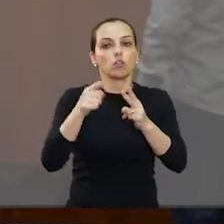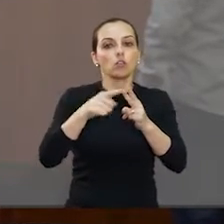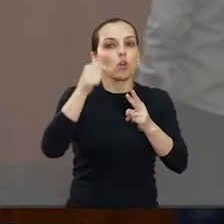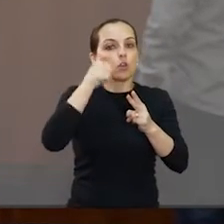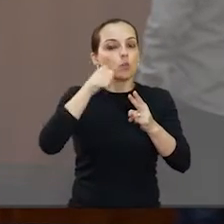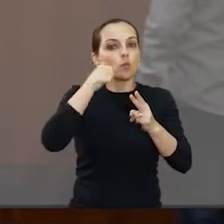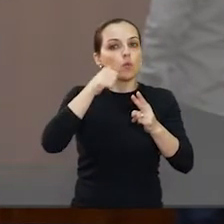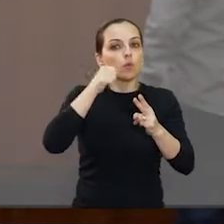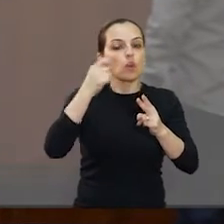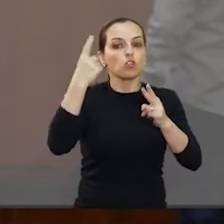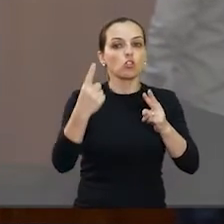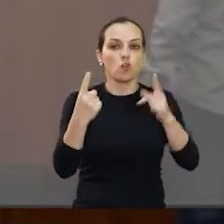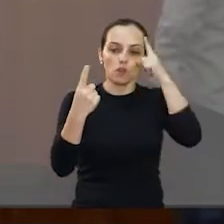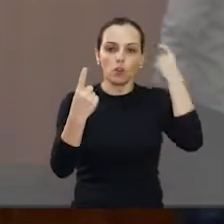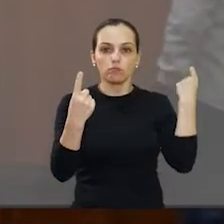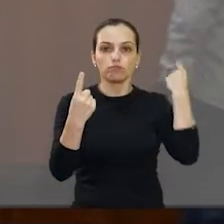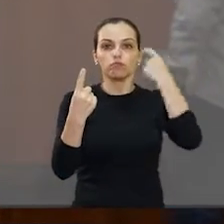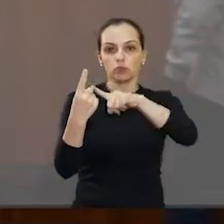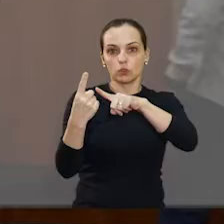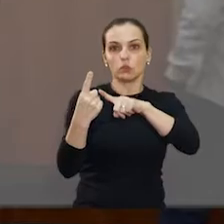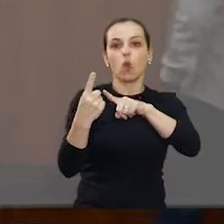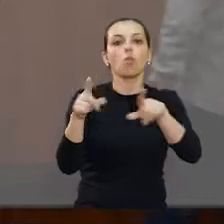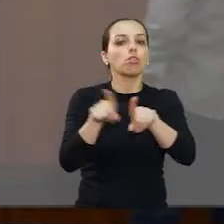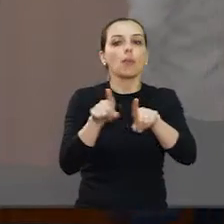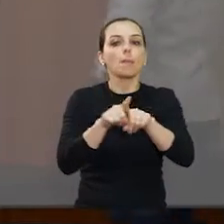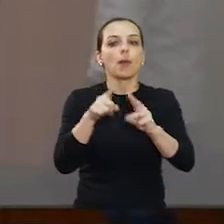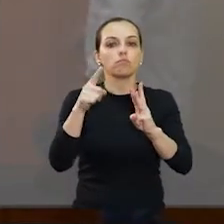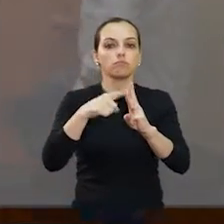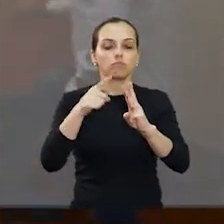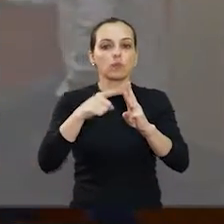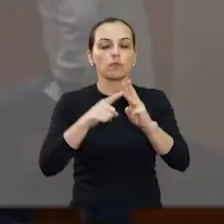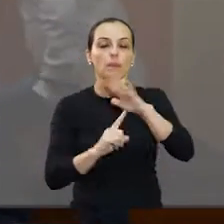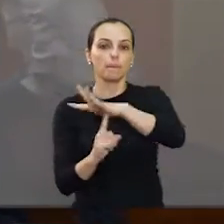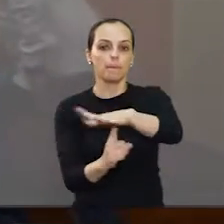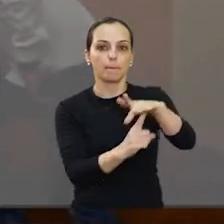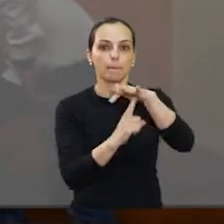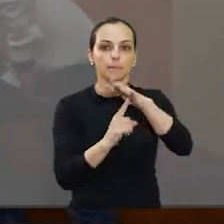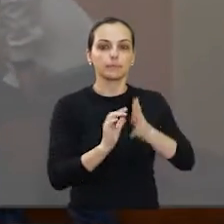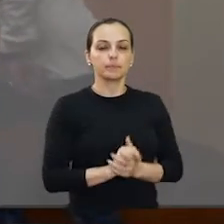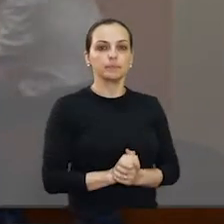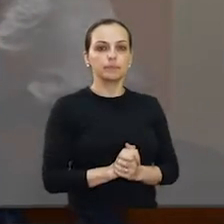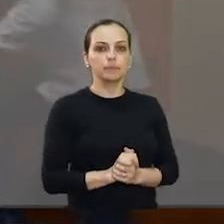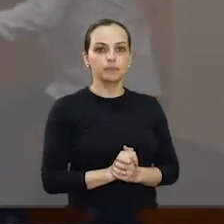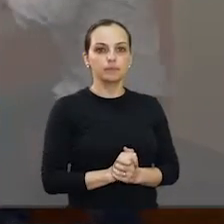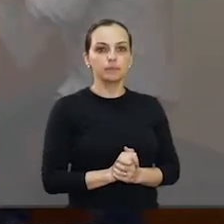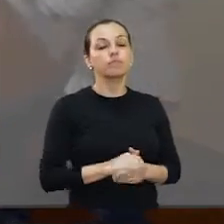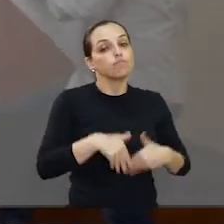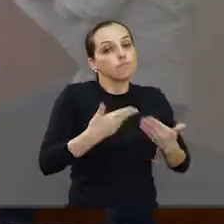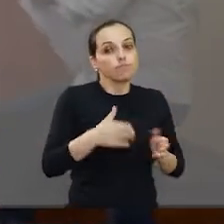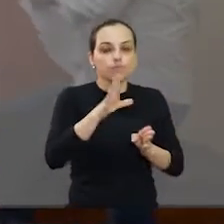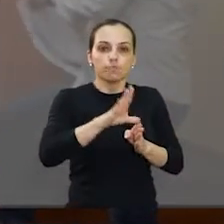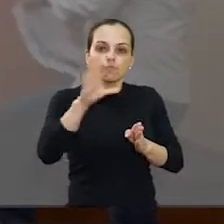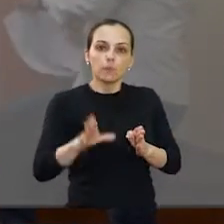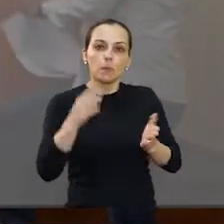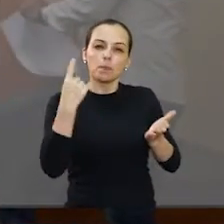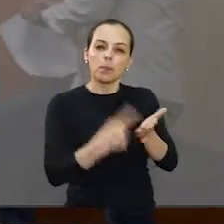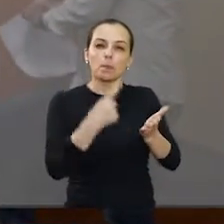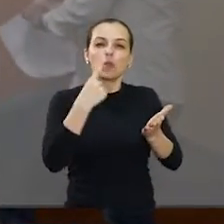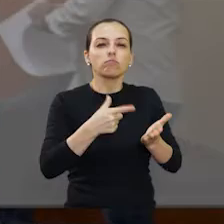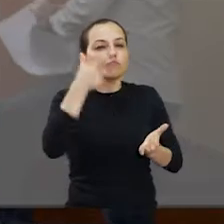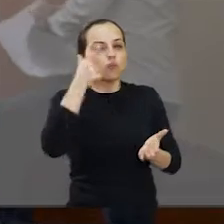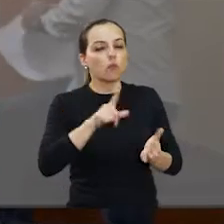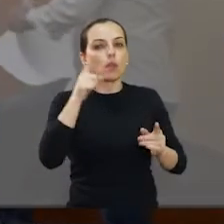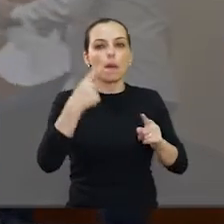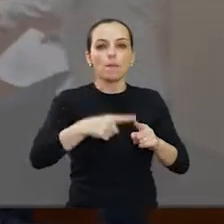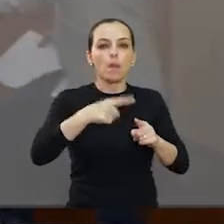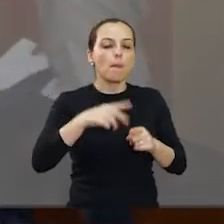da violência doméstica contra a mulher, e também hoje a gente finaliza com a questão ambiental. Então, acredito que a gente cumpre mais